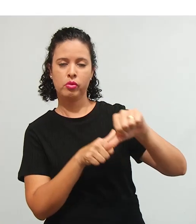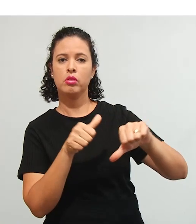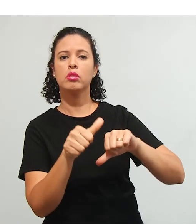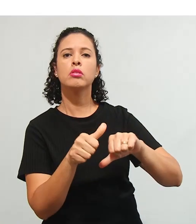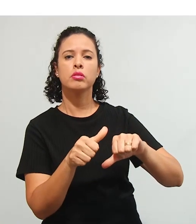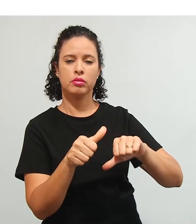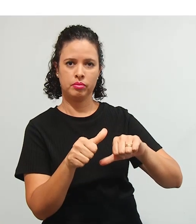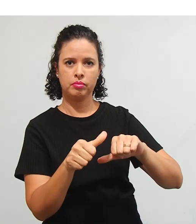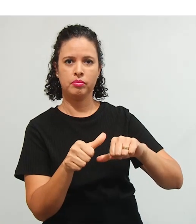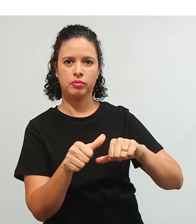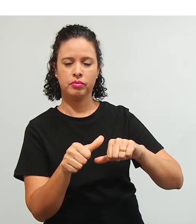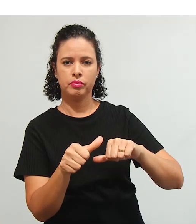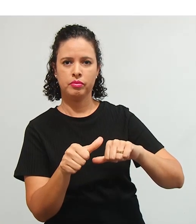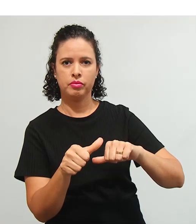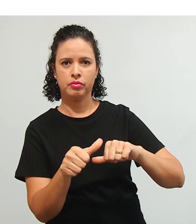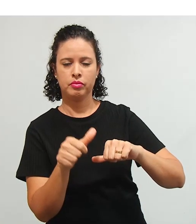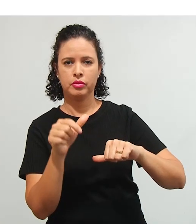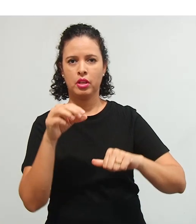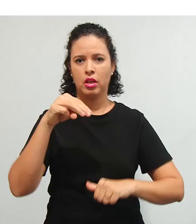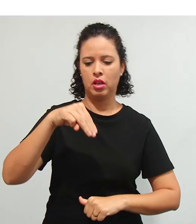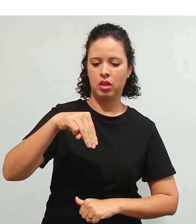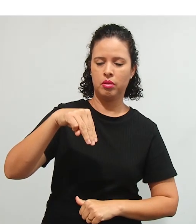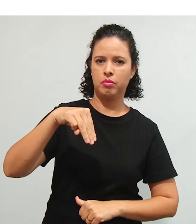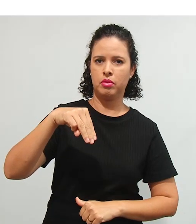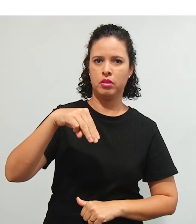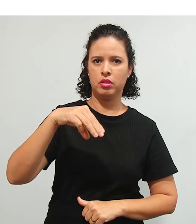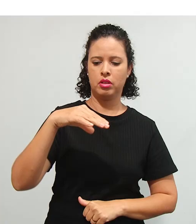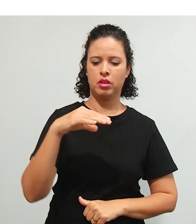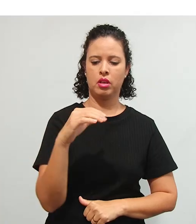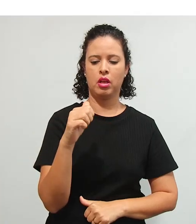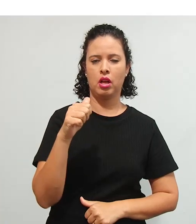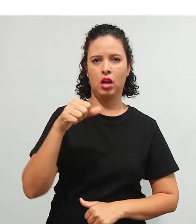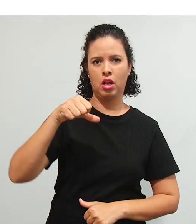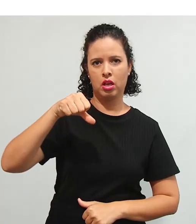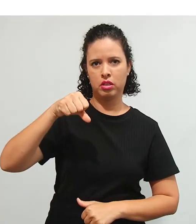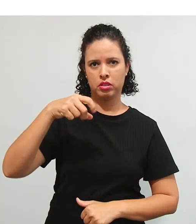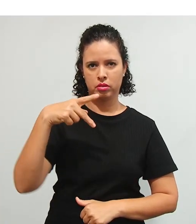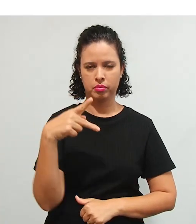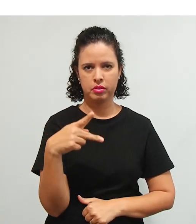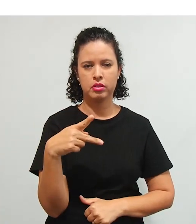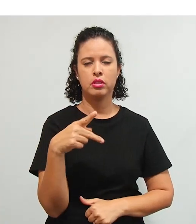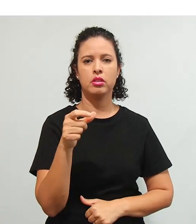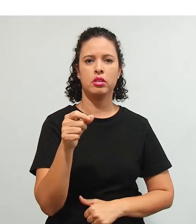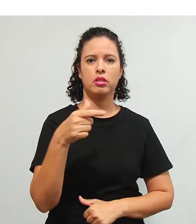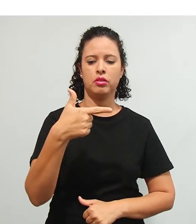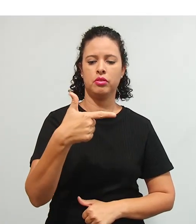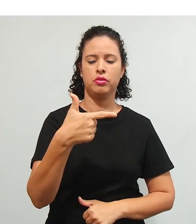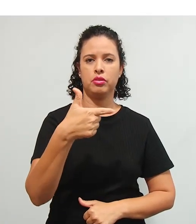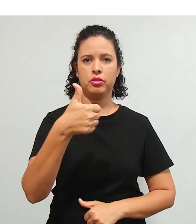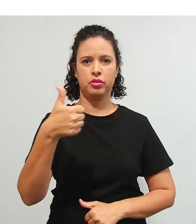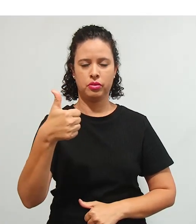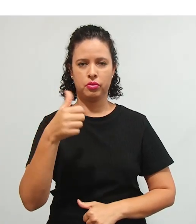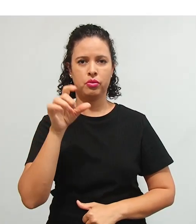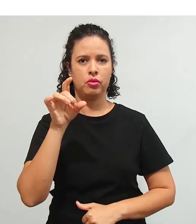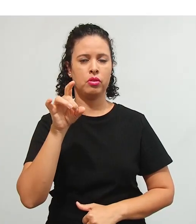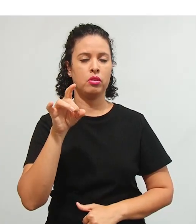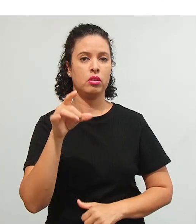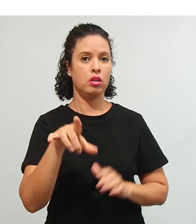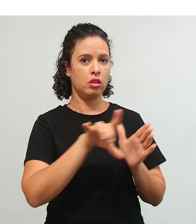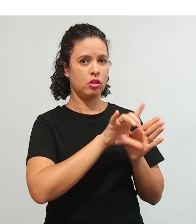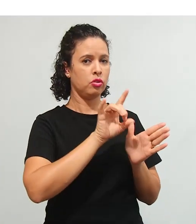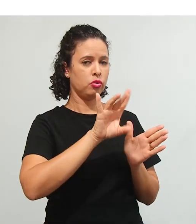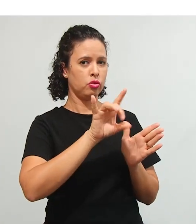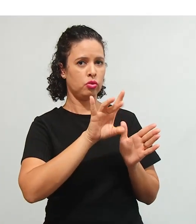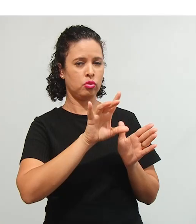com o MCASP de 21, antes era só receita tributária.